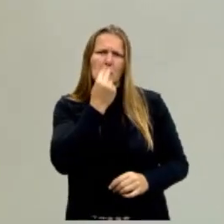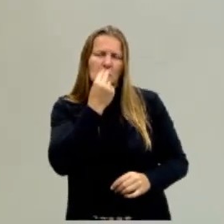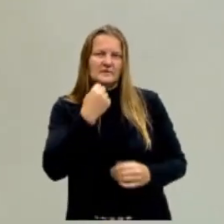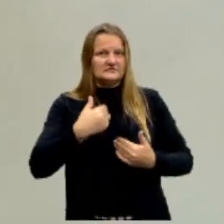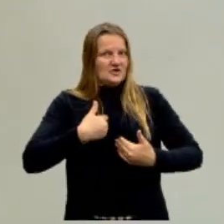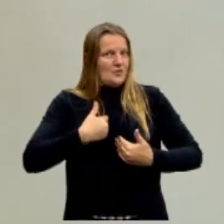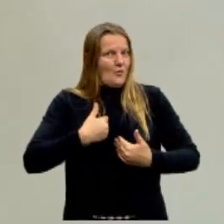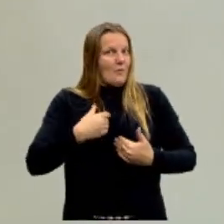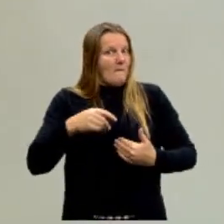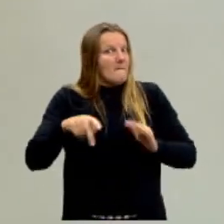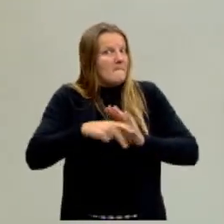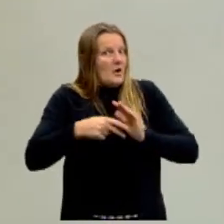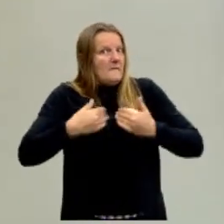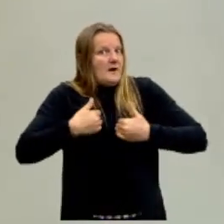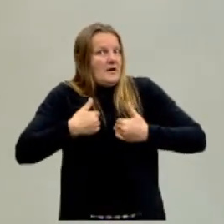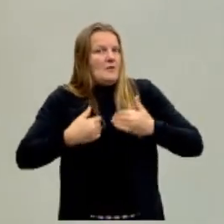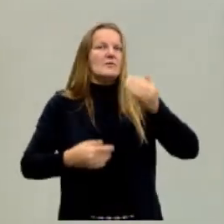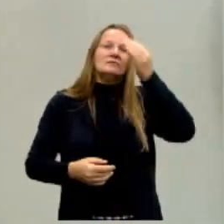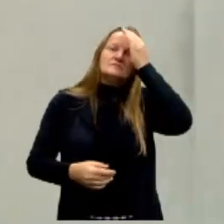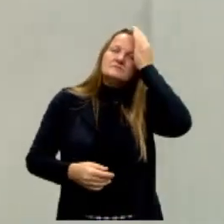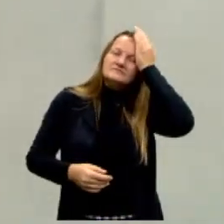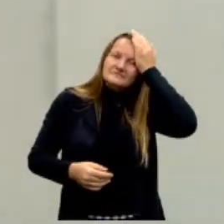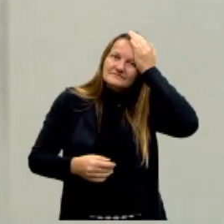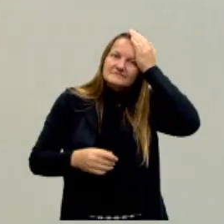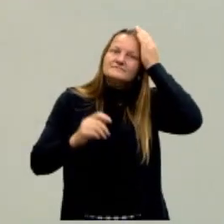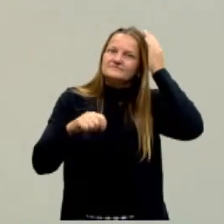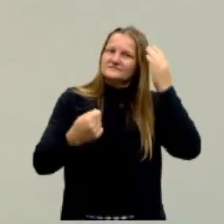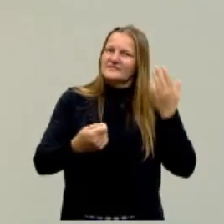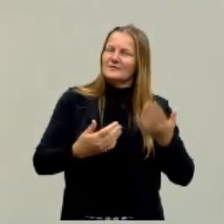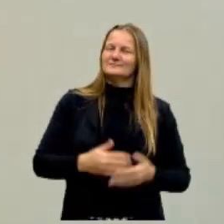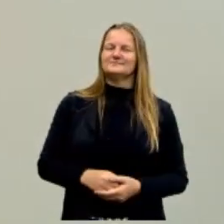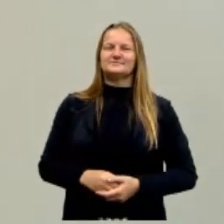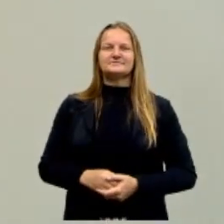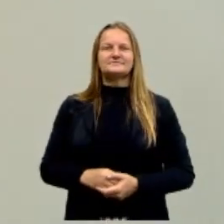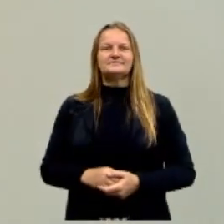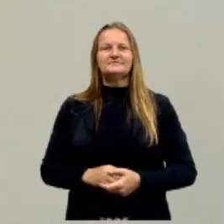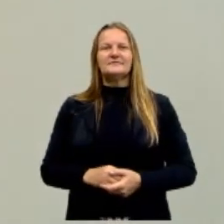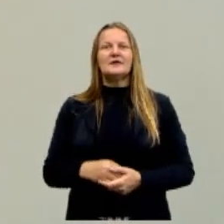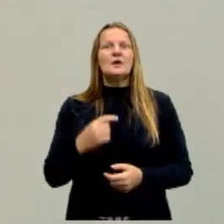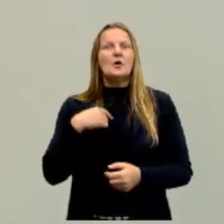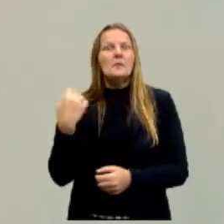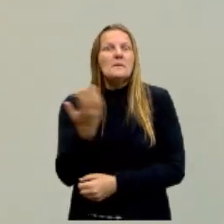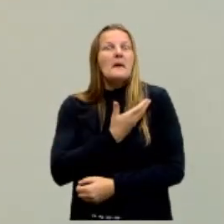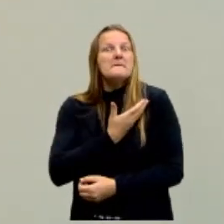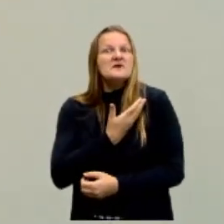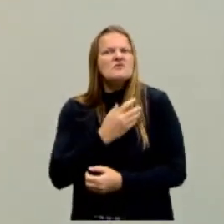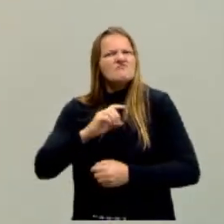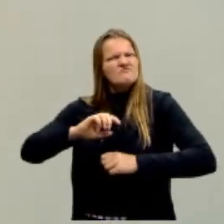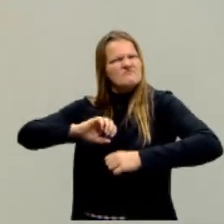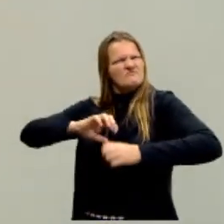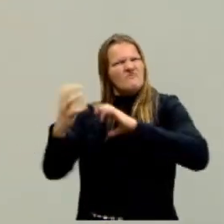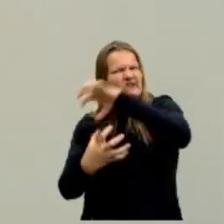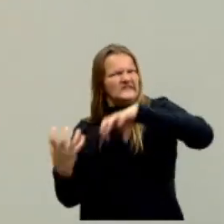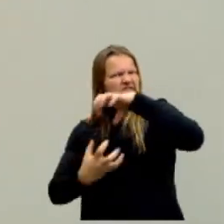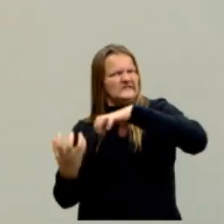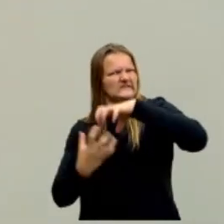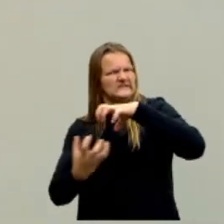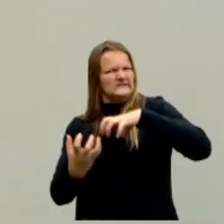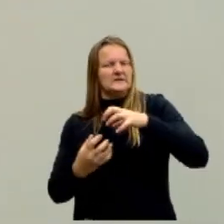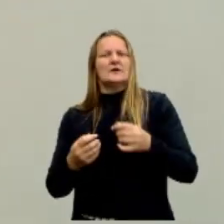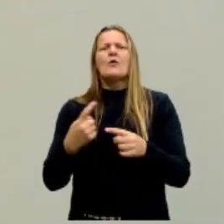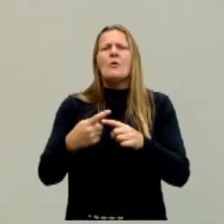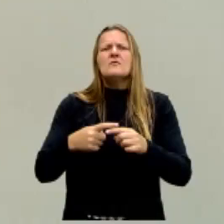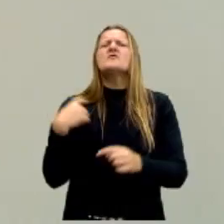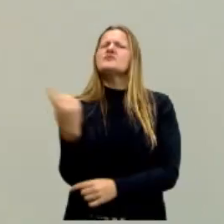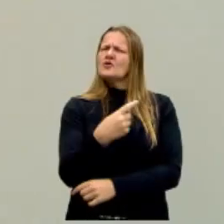ou depois o que aconteceu os meus amigos se revoltaram então eles decidiram